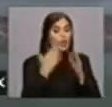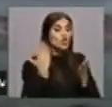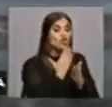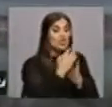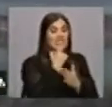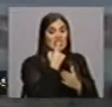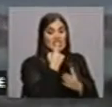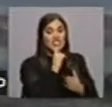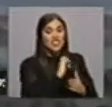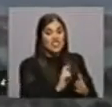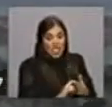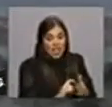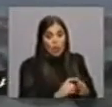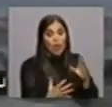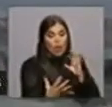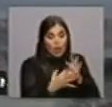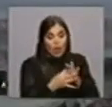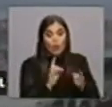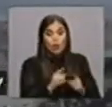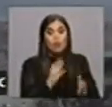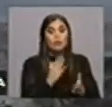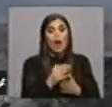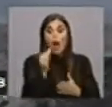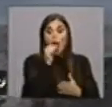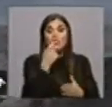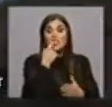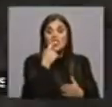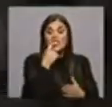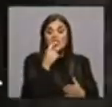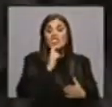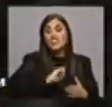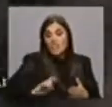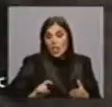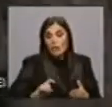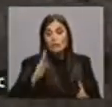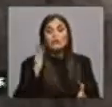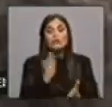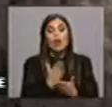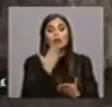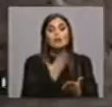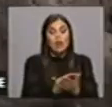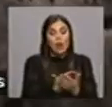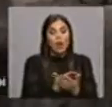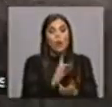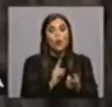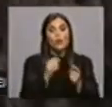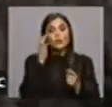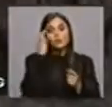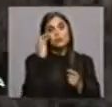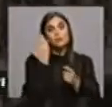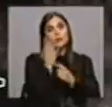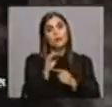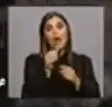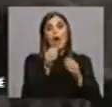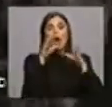gelo corresponde apenas a, se conseguíssemos, de certa forma, colocar esse vapor de